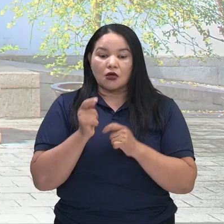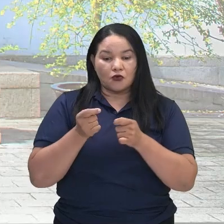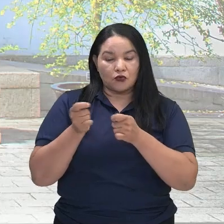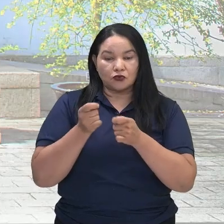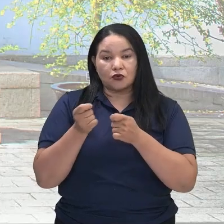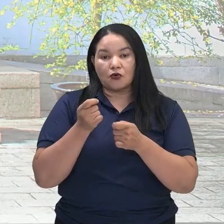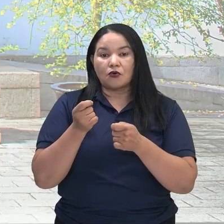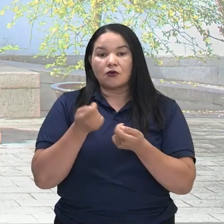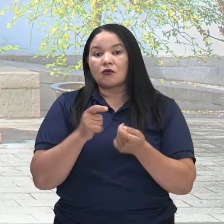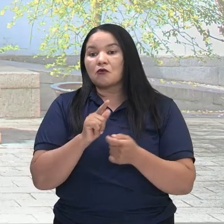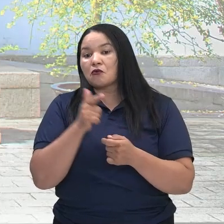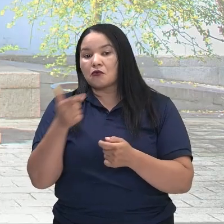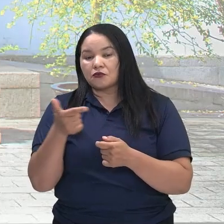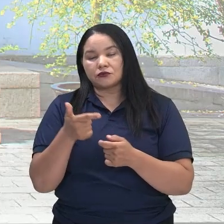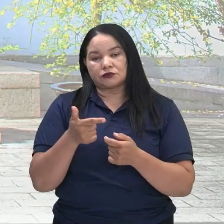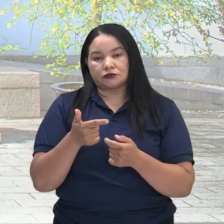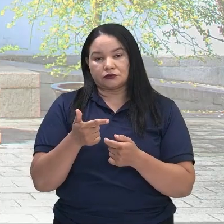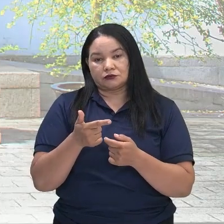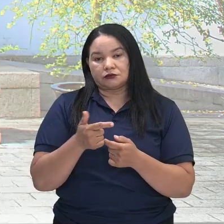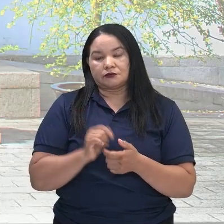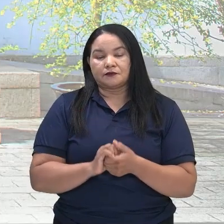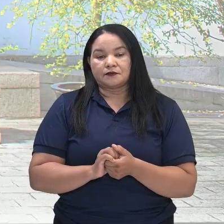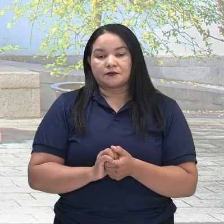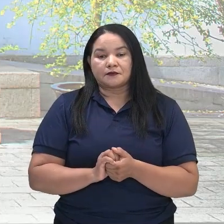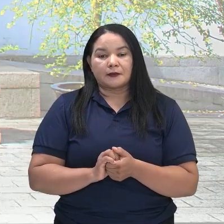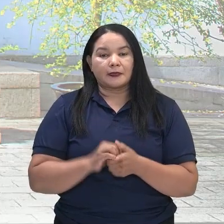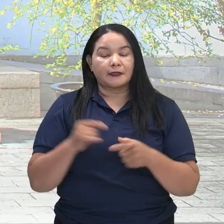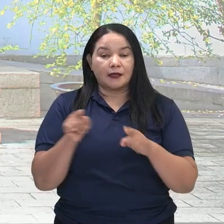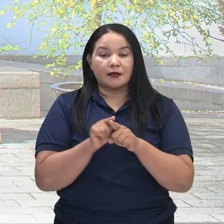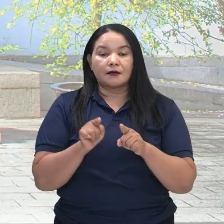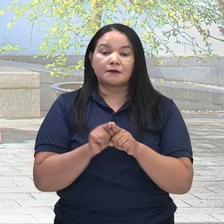seu oponente, tá certo? E além disso, tem